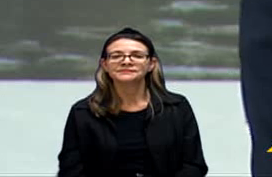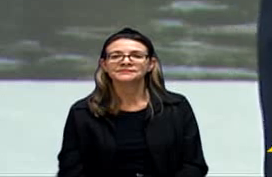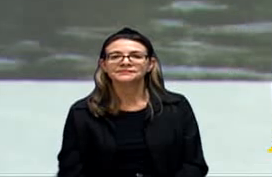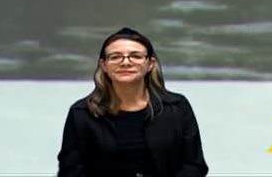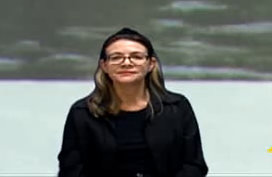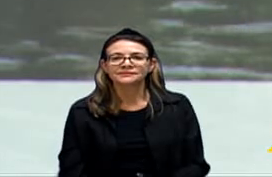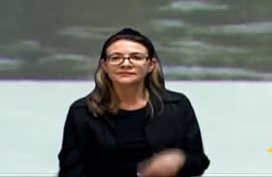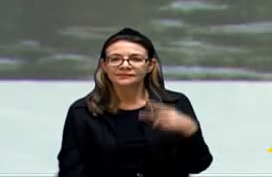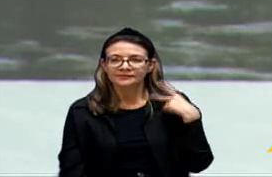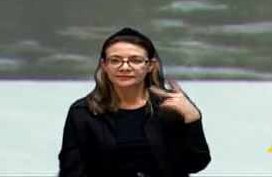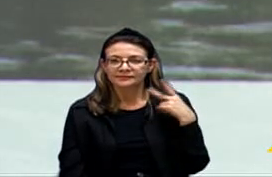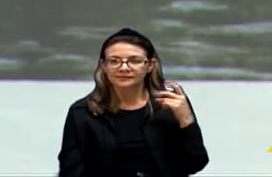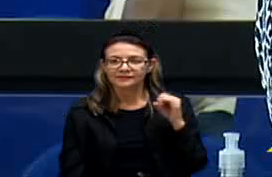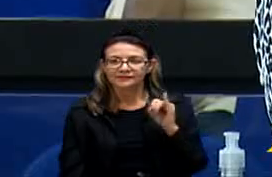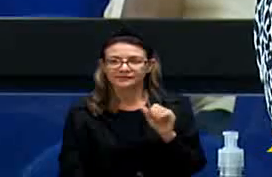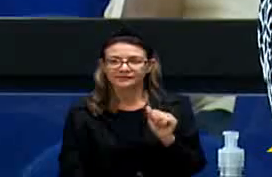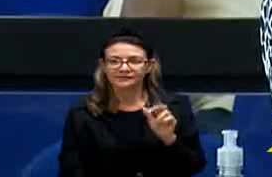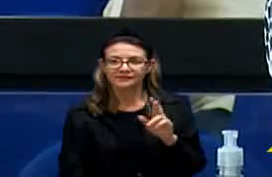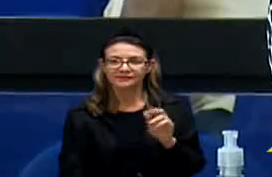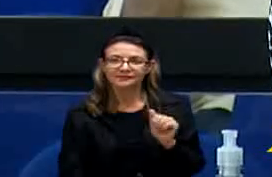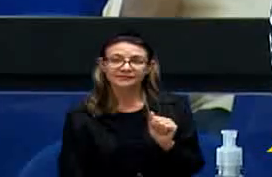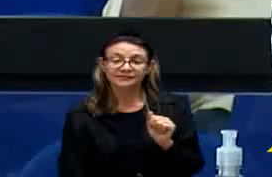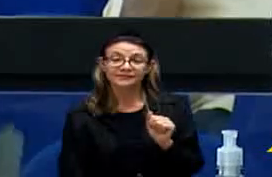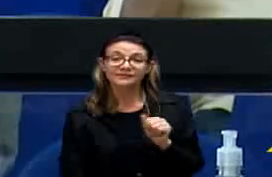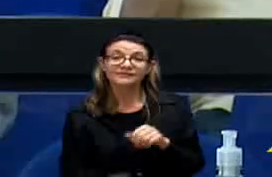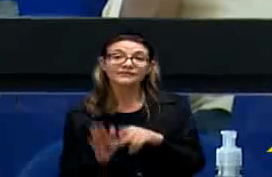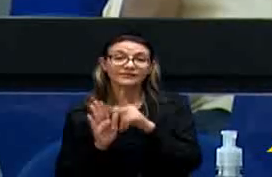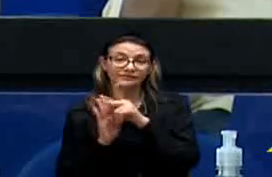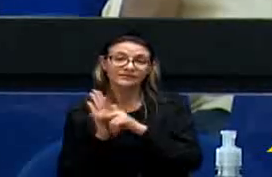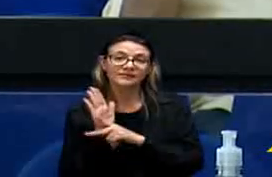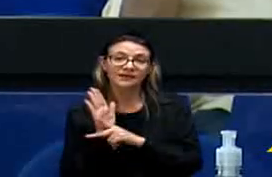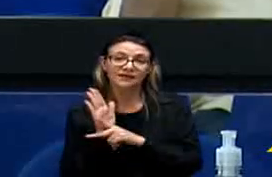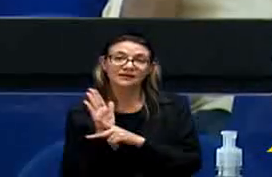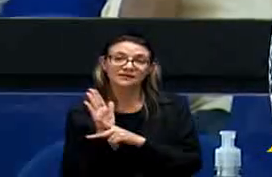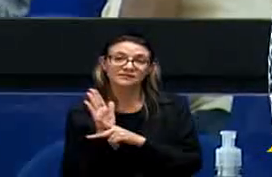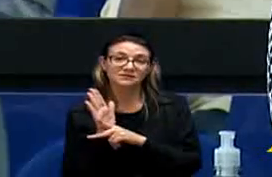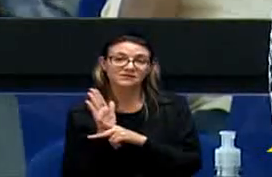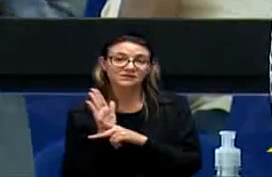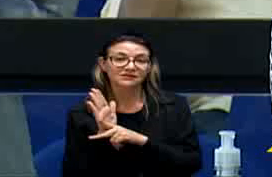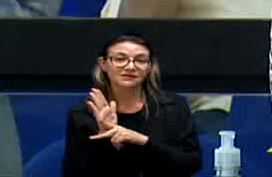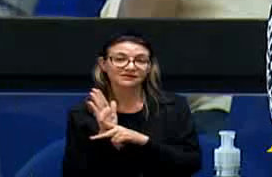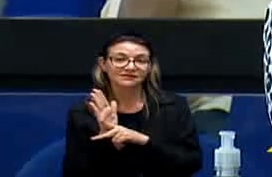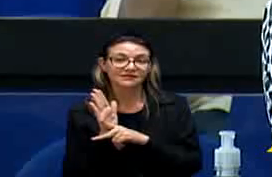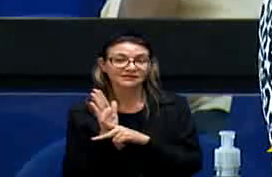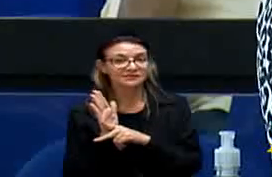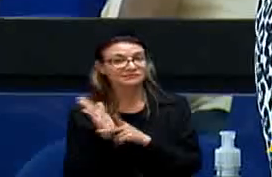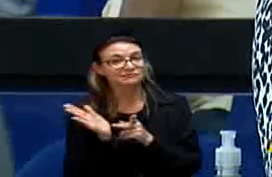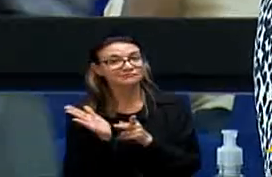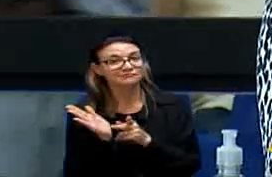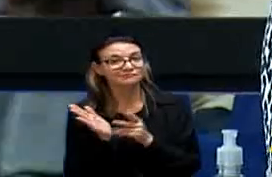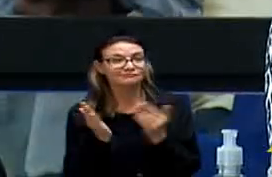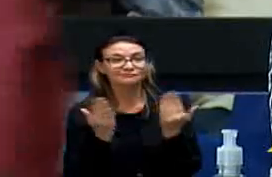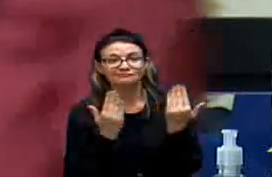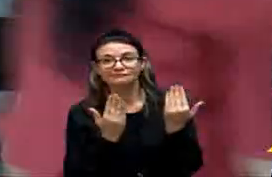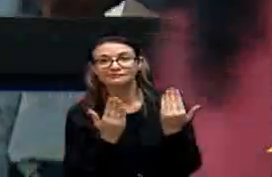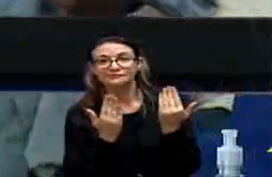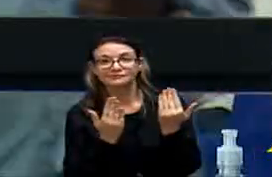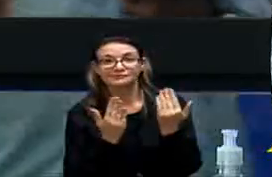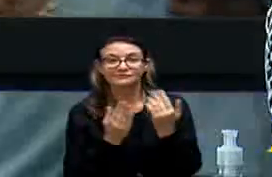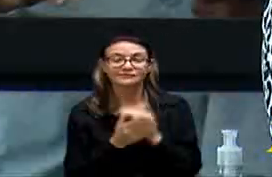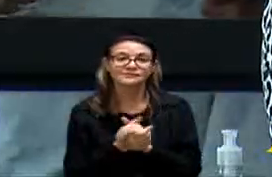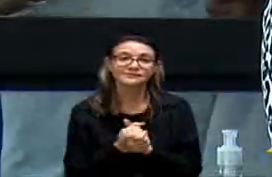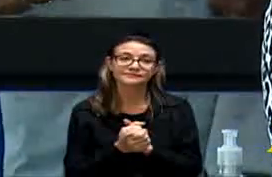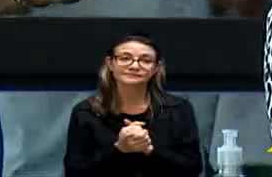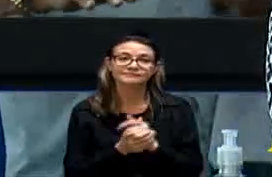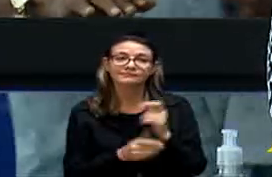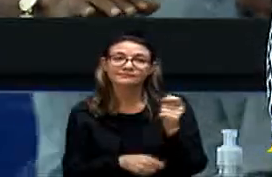Presidente Vereador é um projeto é um projeto bastante questionável sim eh vai